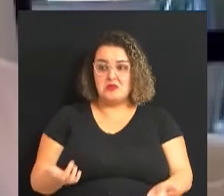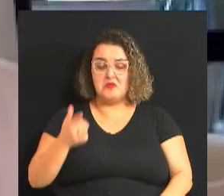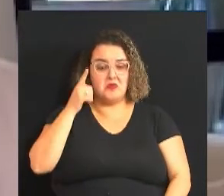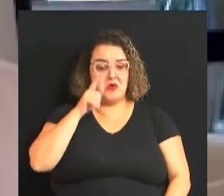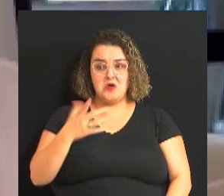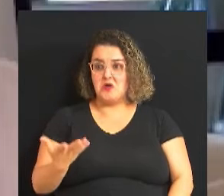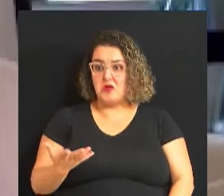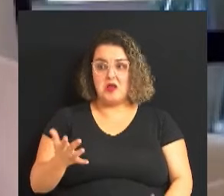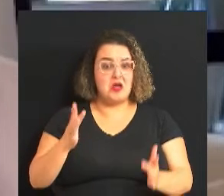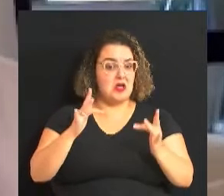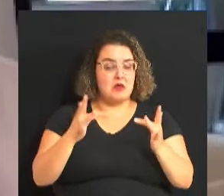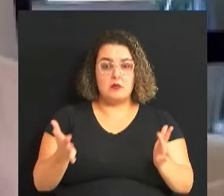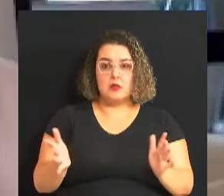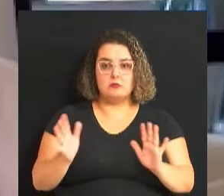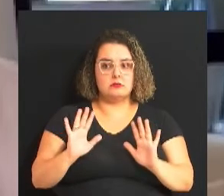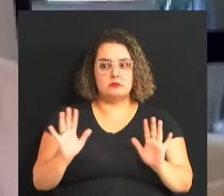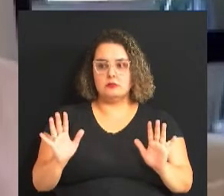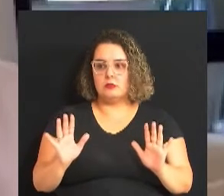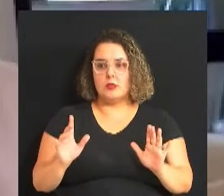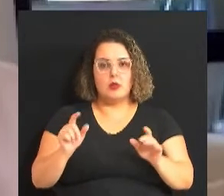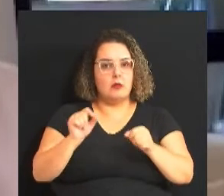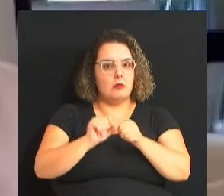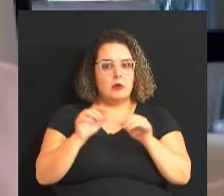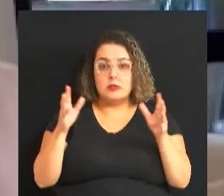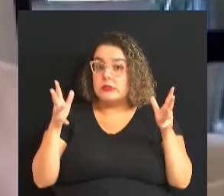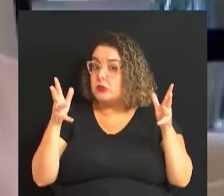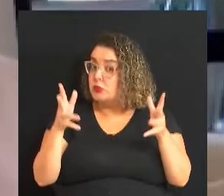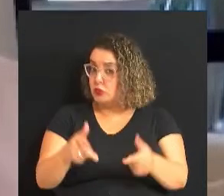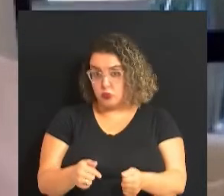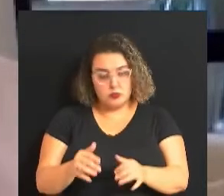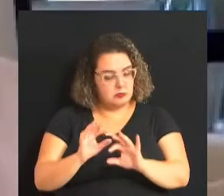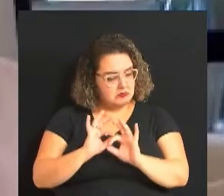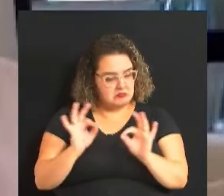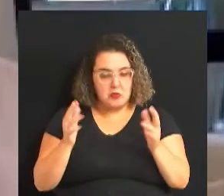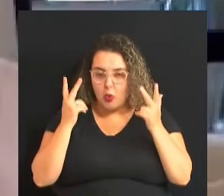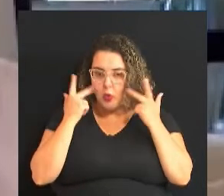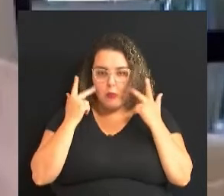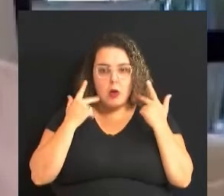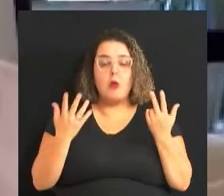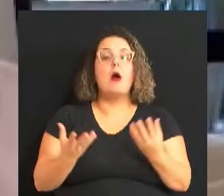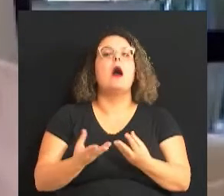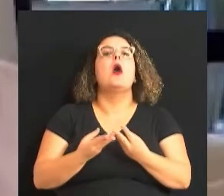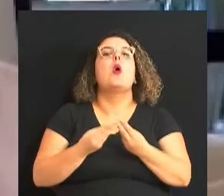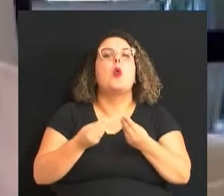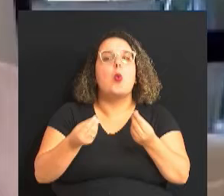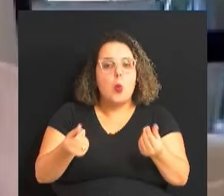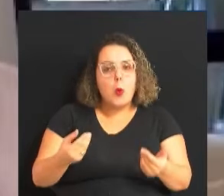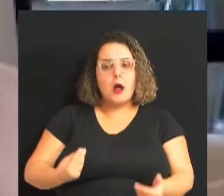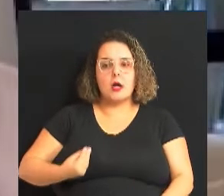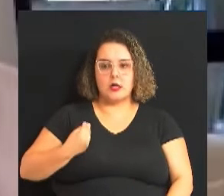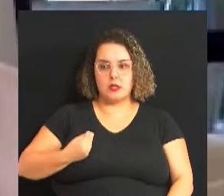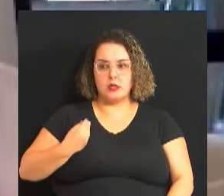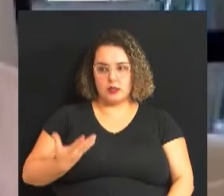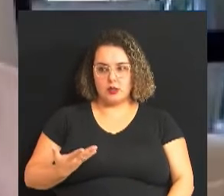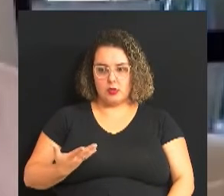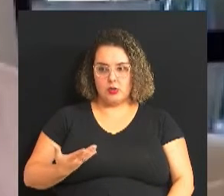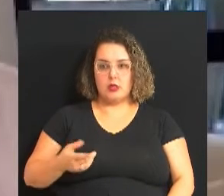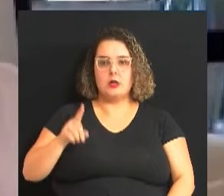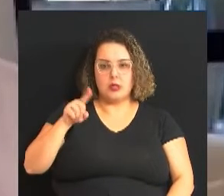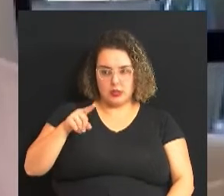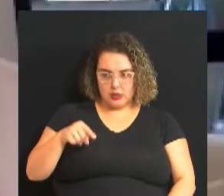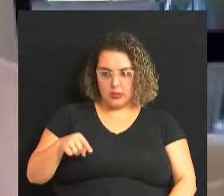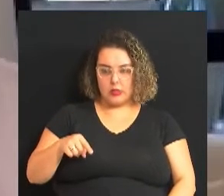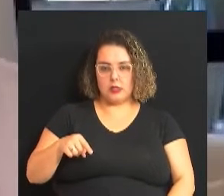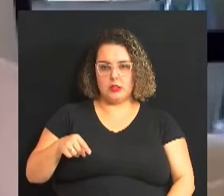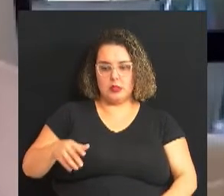conseguir namorar. Olha, dá para fazer tudo isso. Tá? A qualidade de vida da pessoa portadora de um estoma